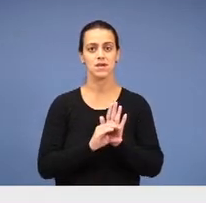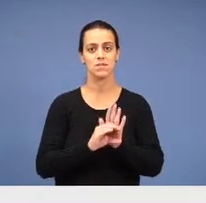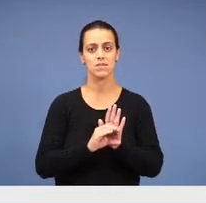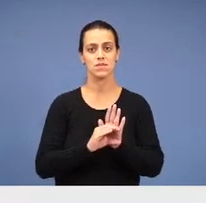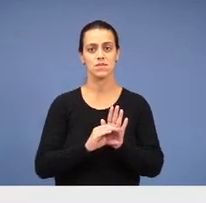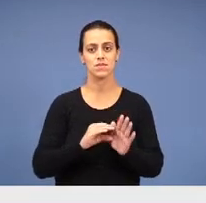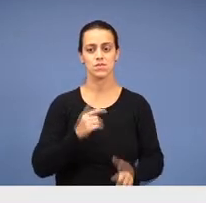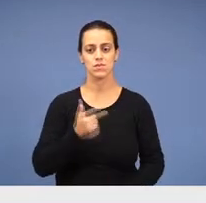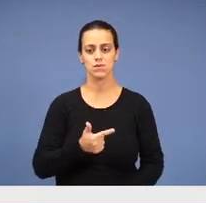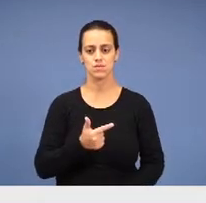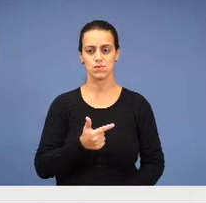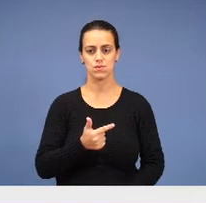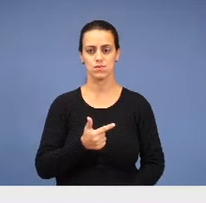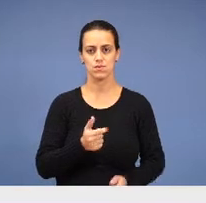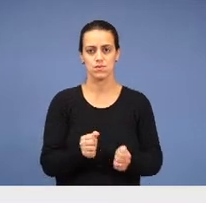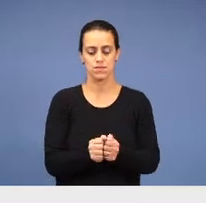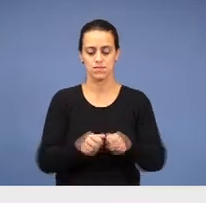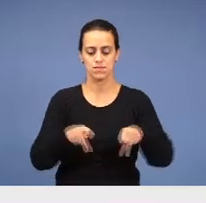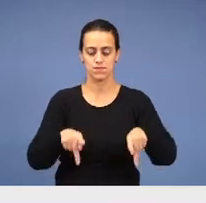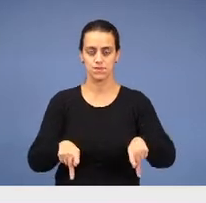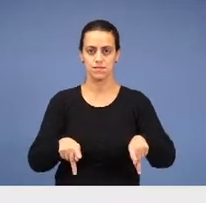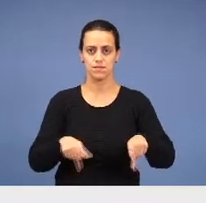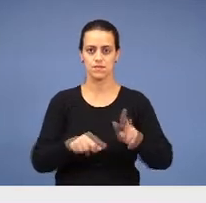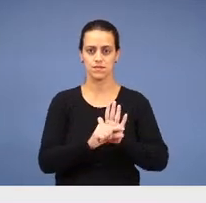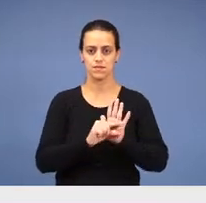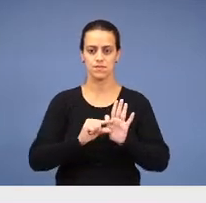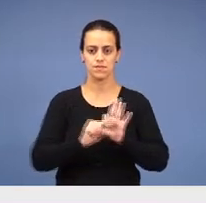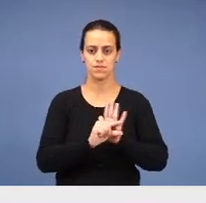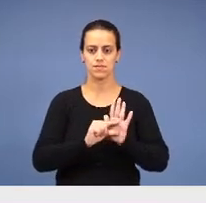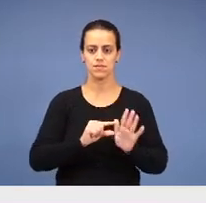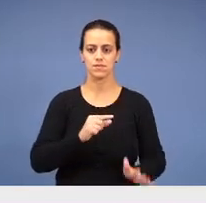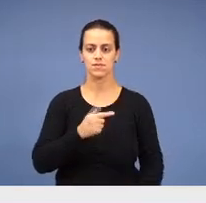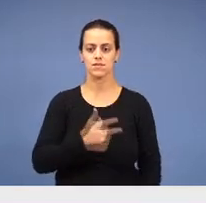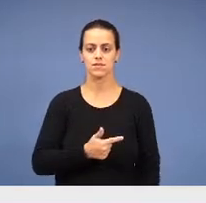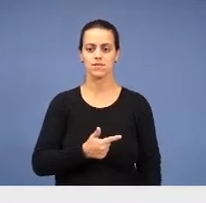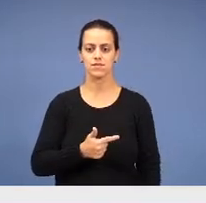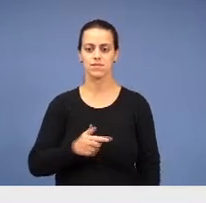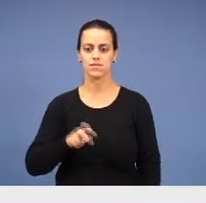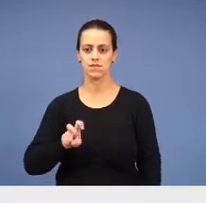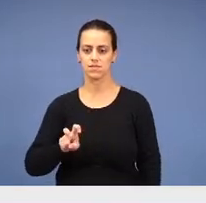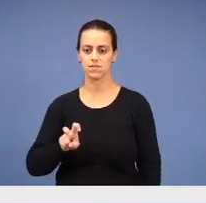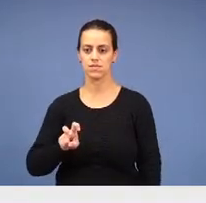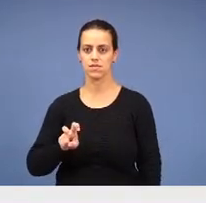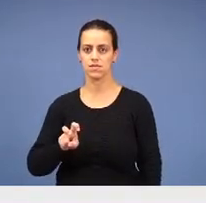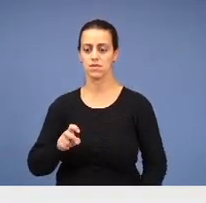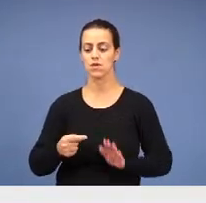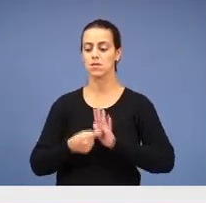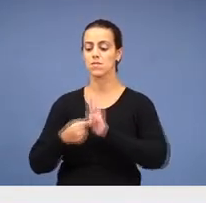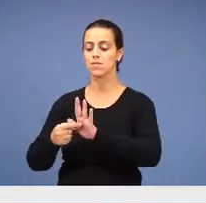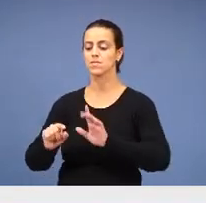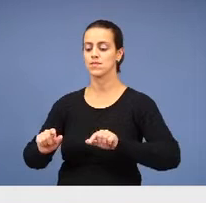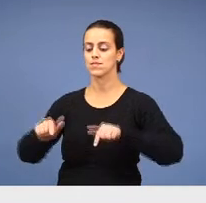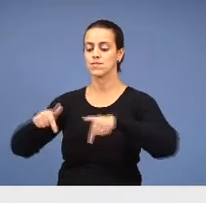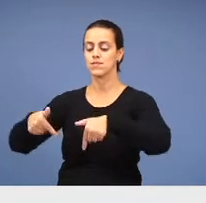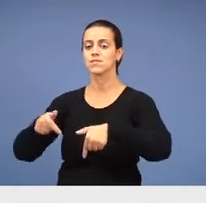Apocalipse, no versículo 25, quando ali está o Espírito de conselho, né?